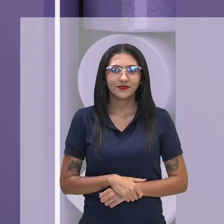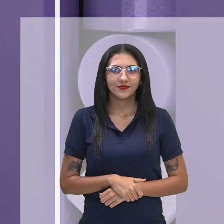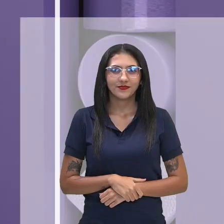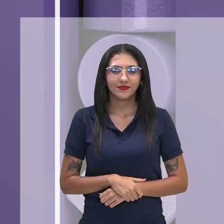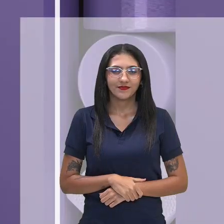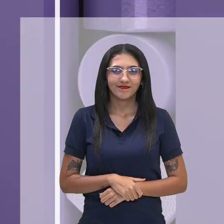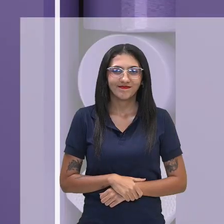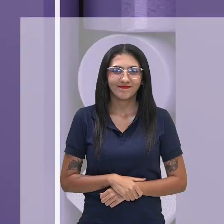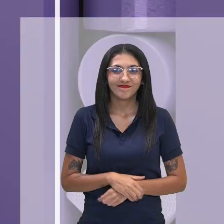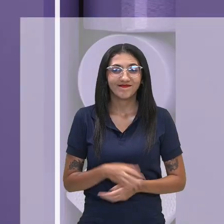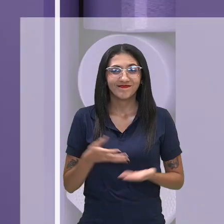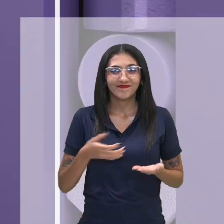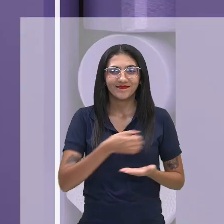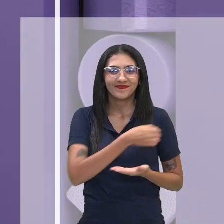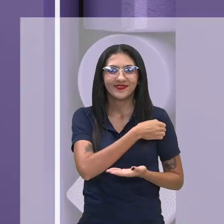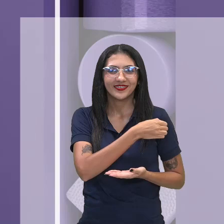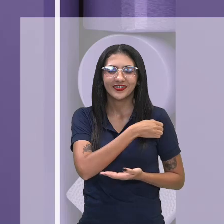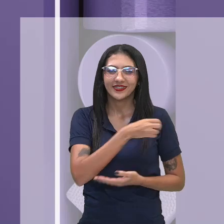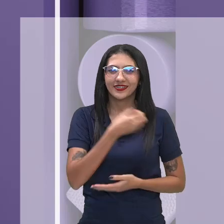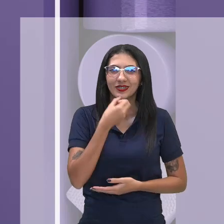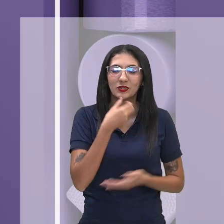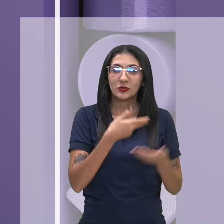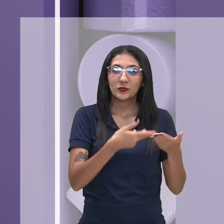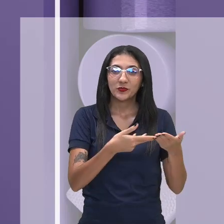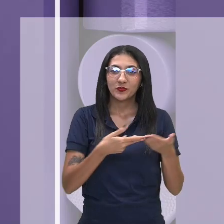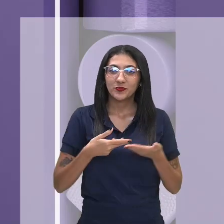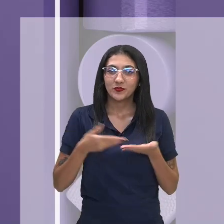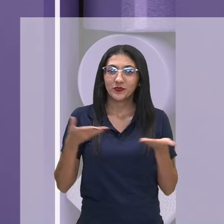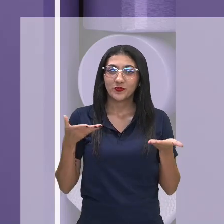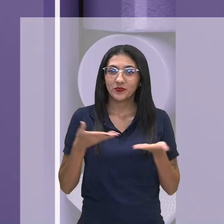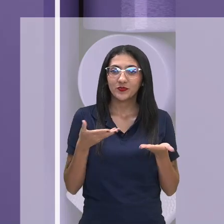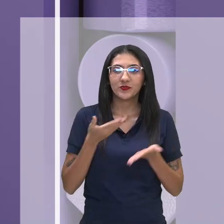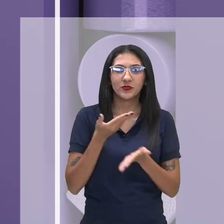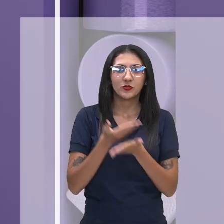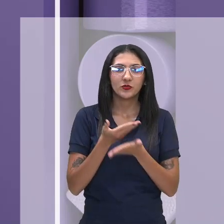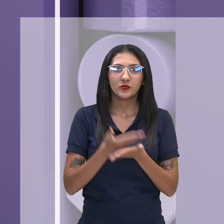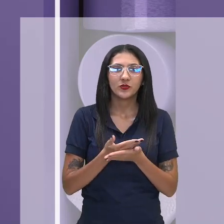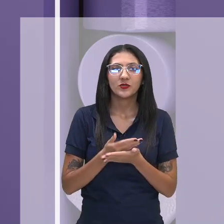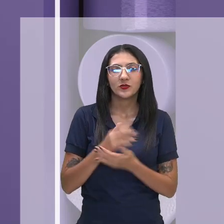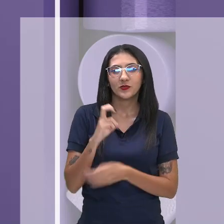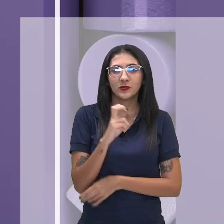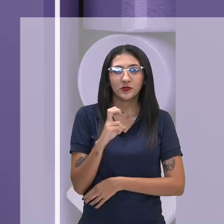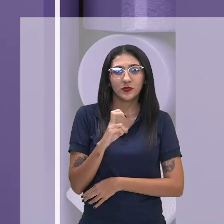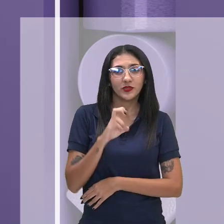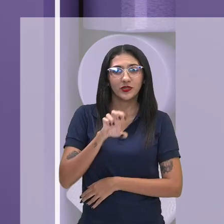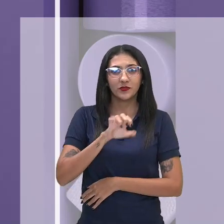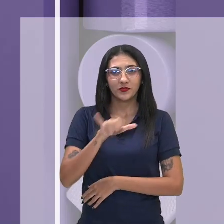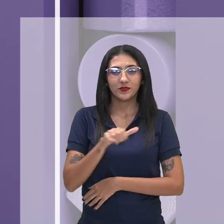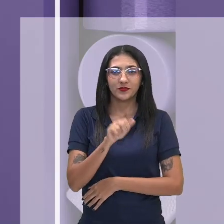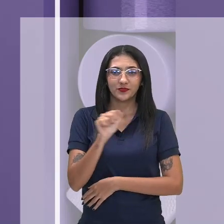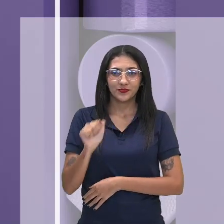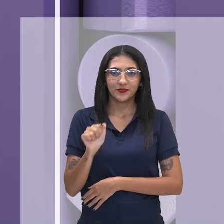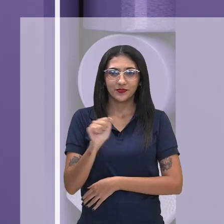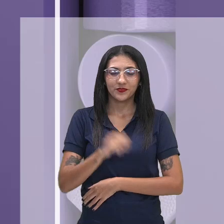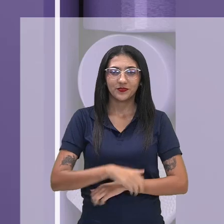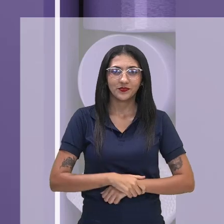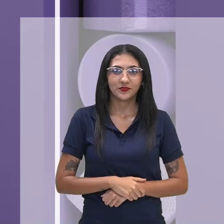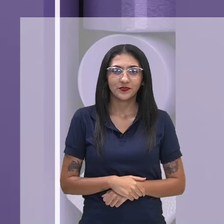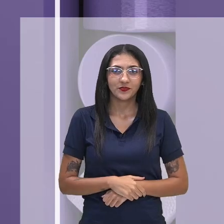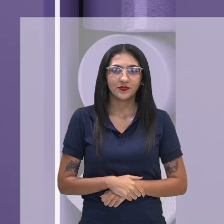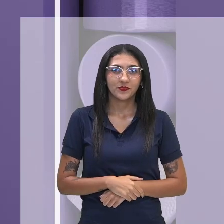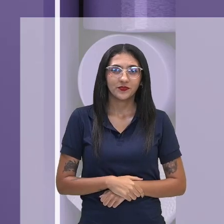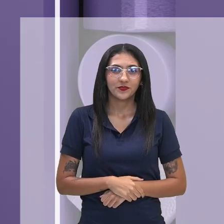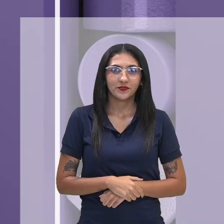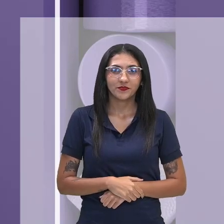Então sejam bem-vindos à nossa aula, a aula da quinta fase da educação de jovens e adultos